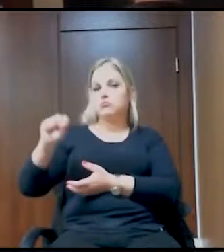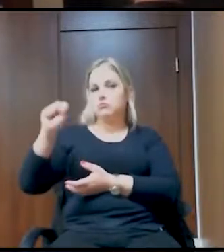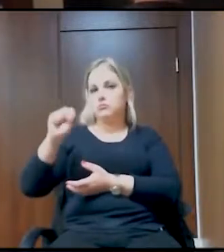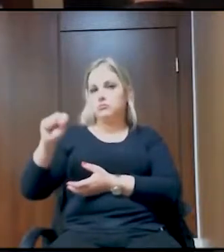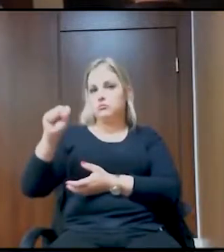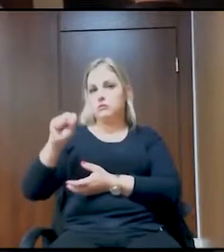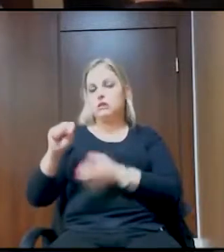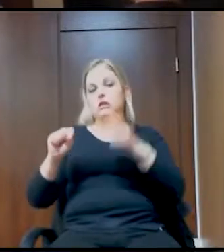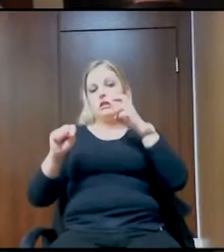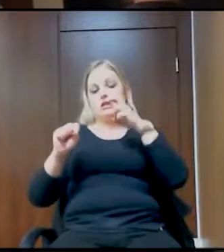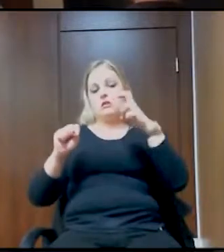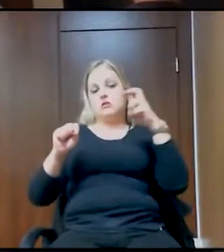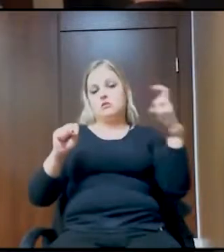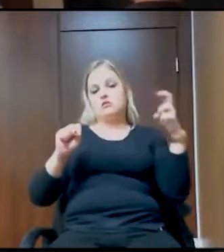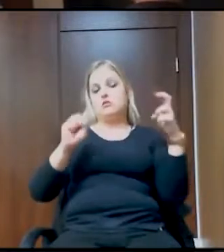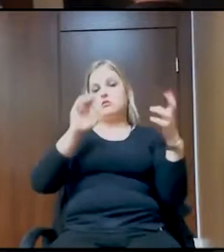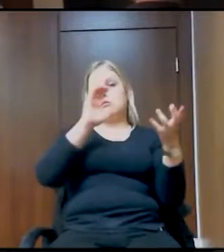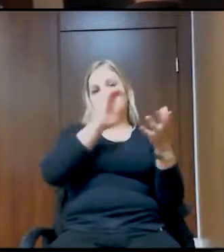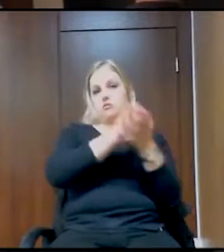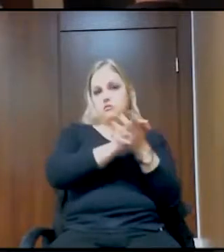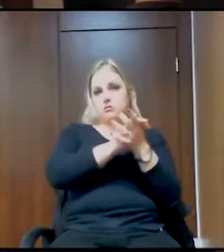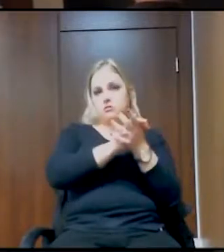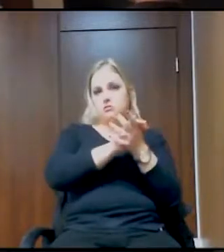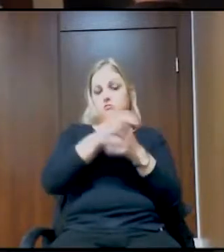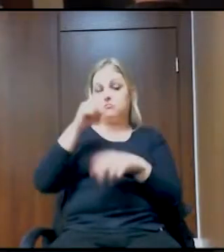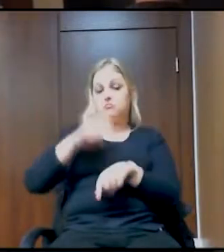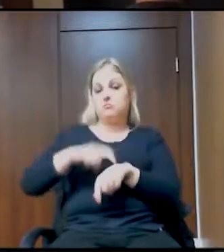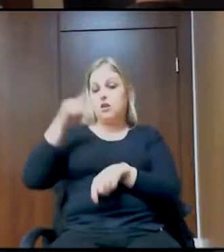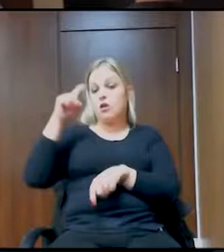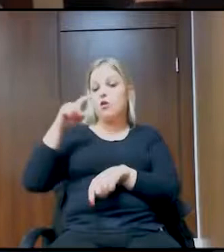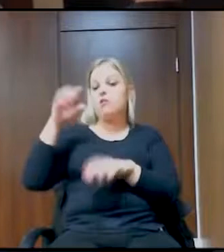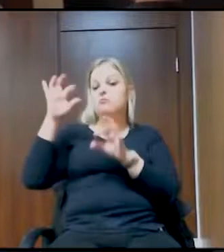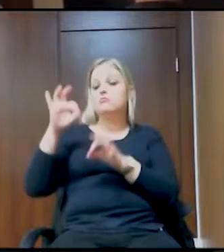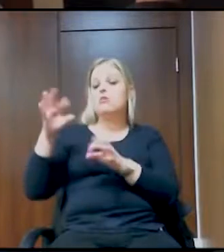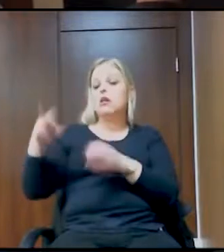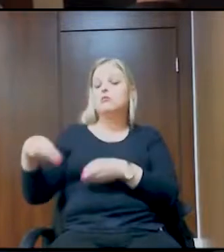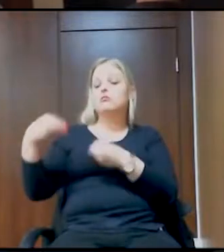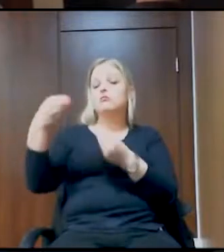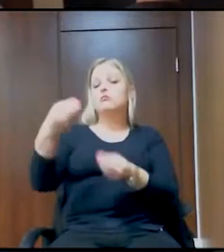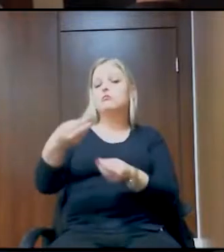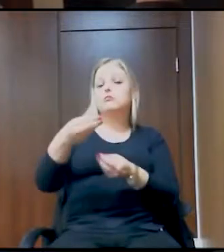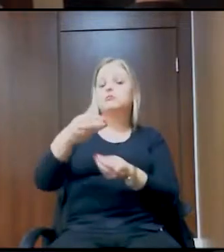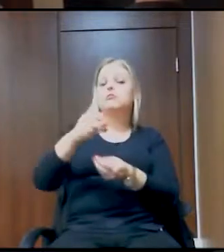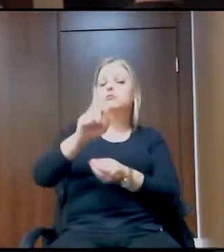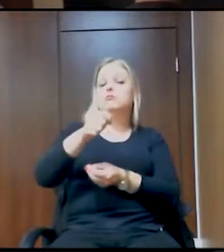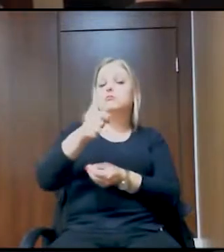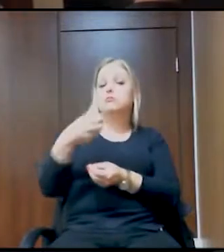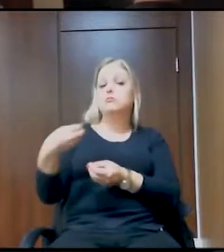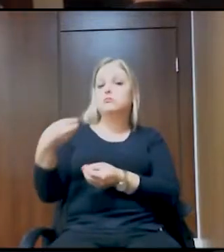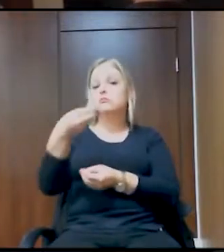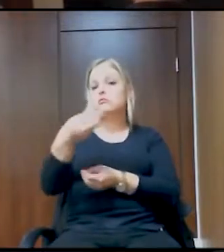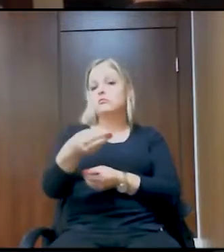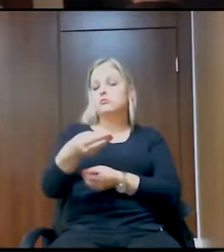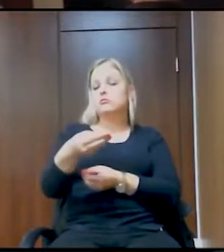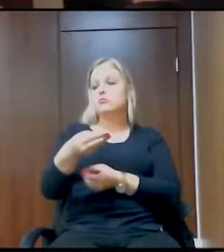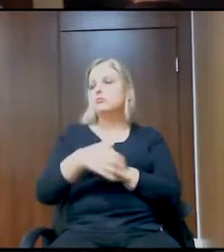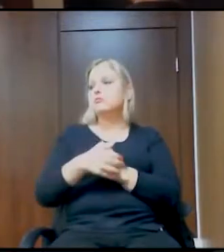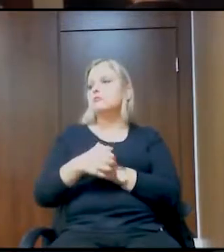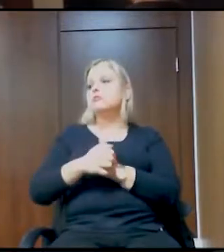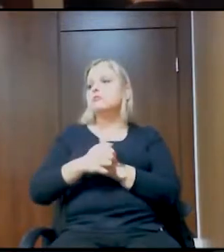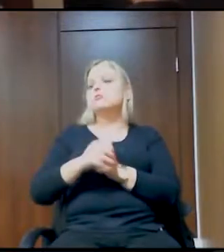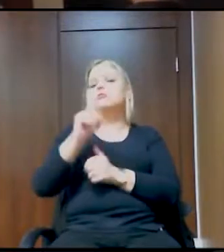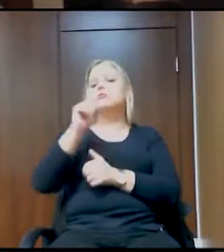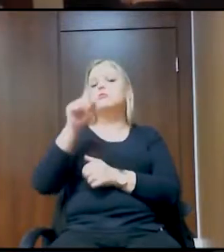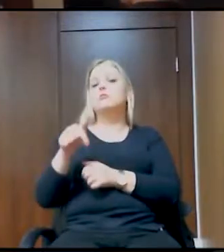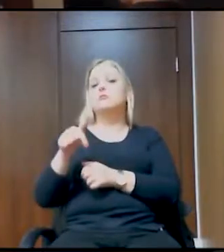casados. Quando foi a hora de entregar a demanda, ele nos chama, que nós será 17 idosos